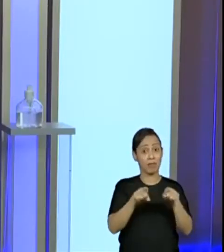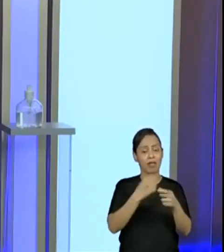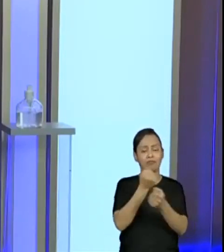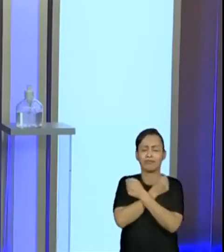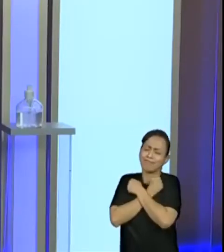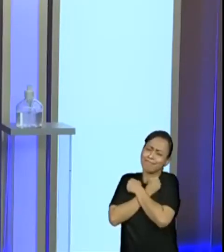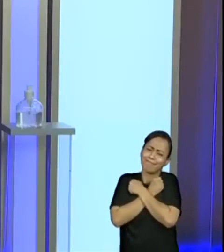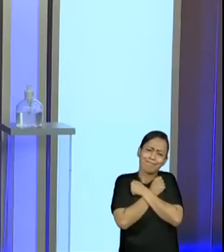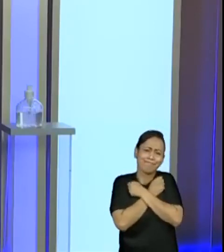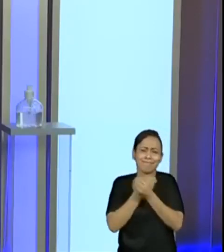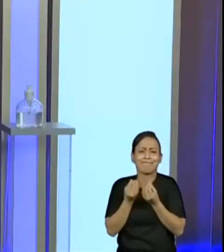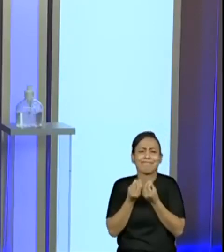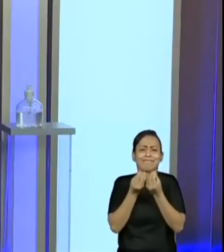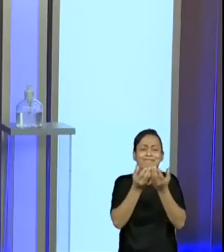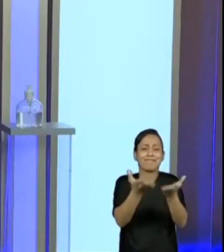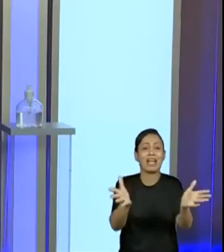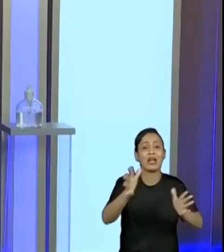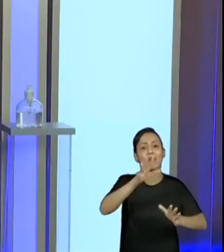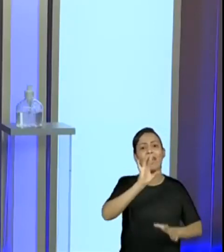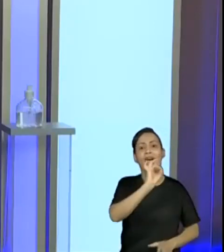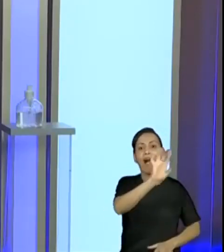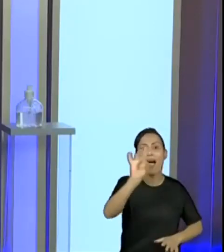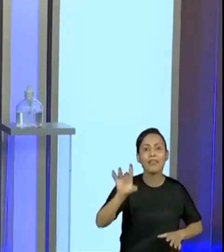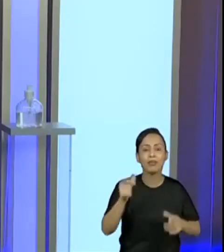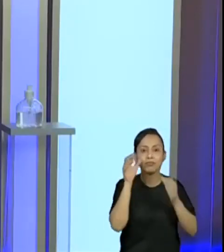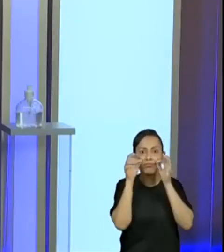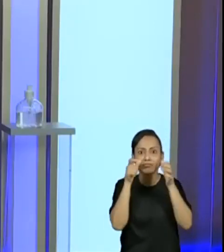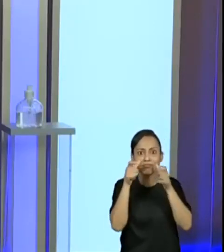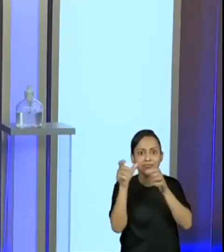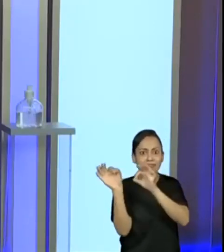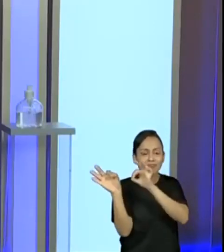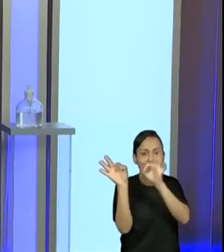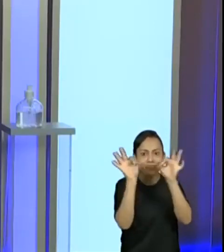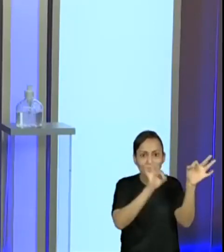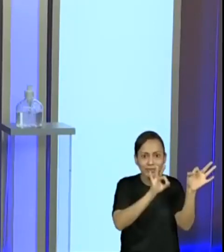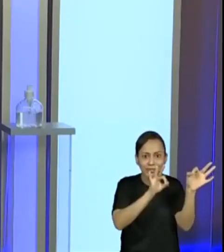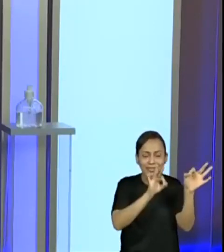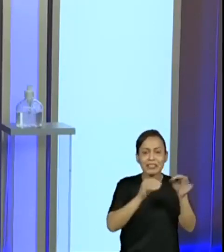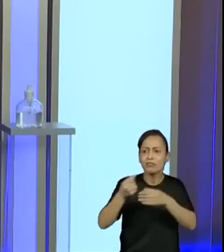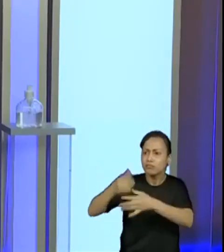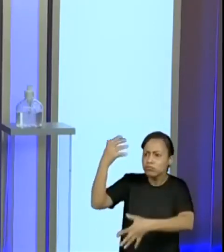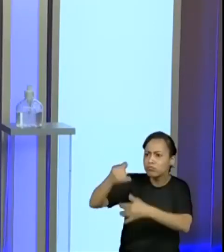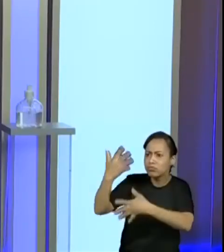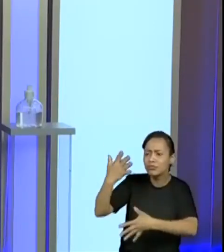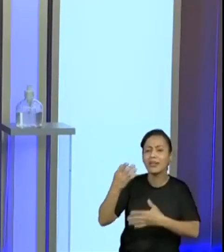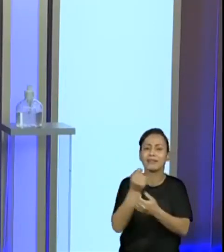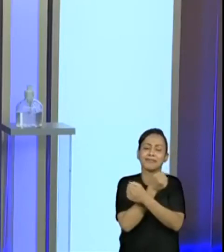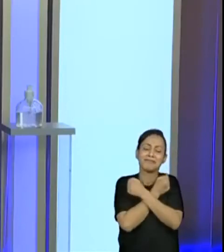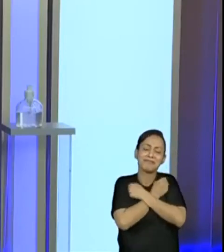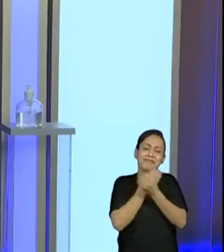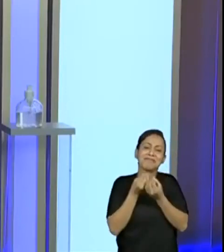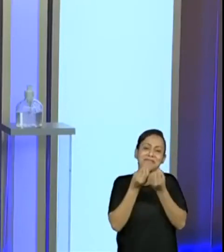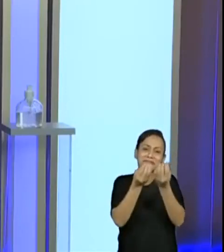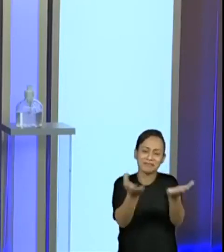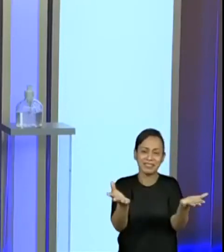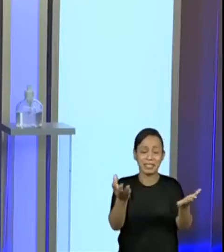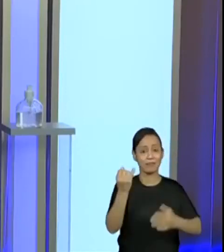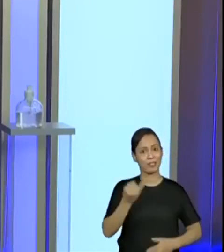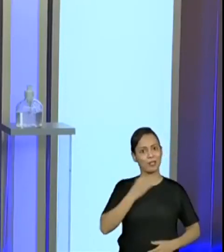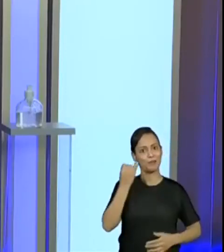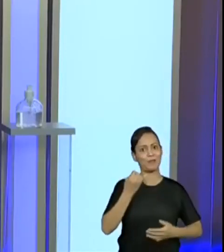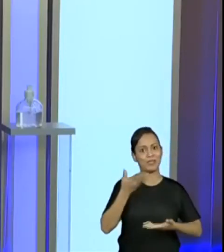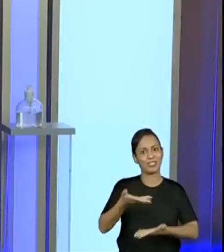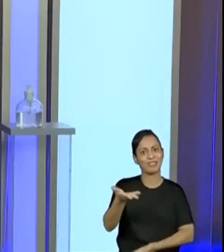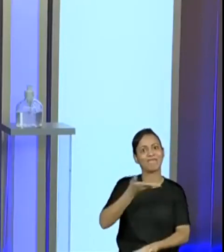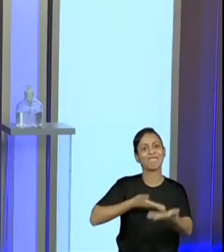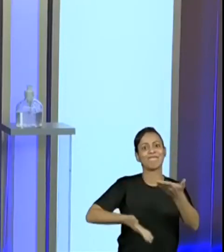Amparo, que está com a gente, para Serra Negra e para todo mundo que está nos acompanhando. É muito, mas muito importante contar com a colaboração